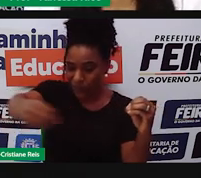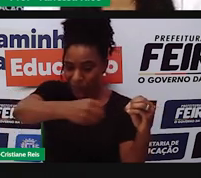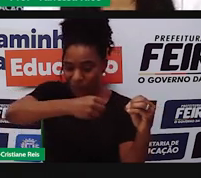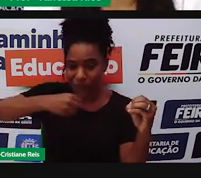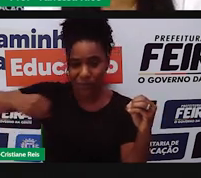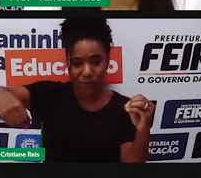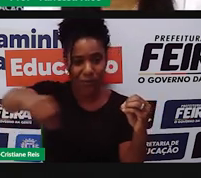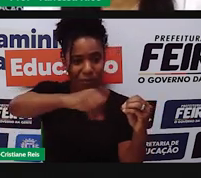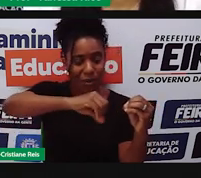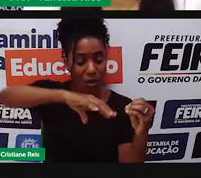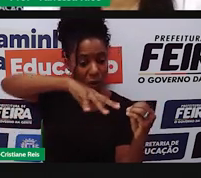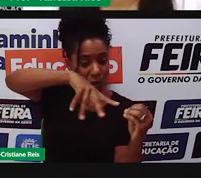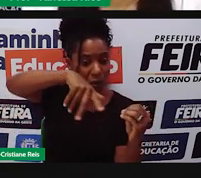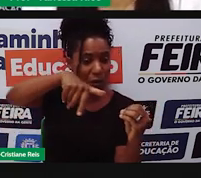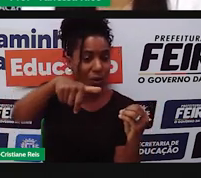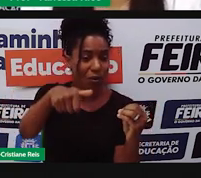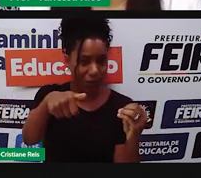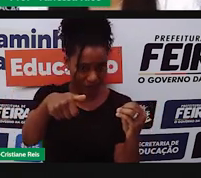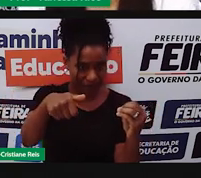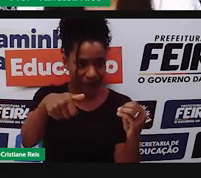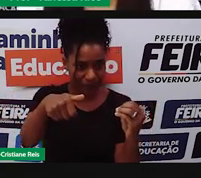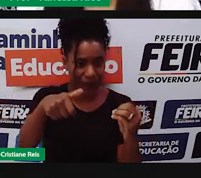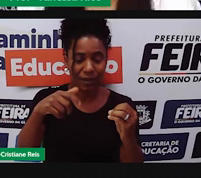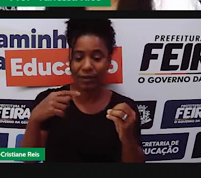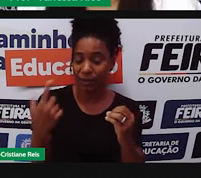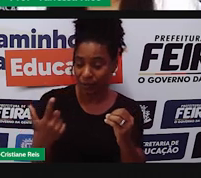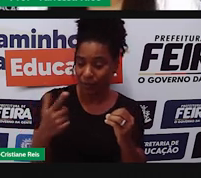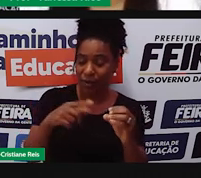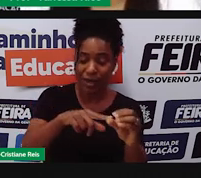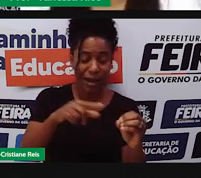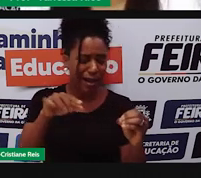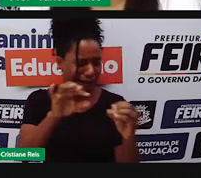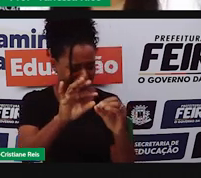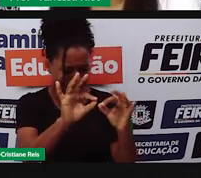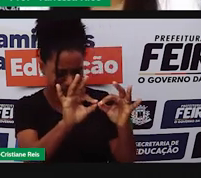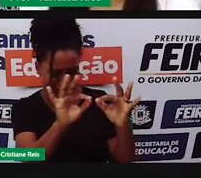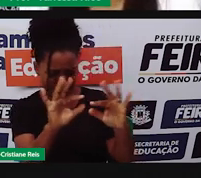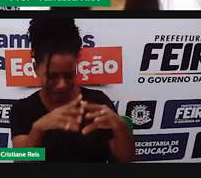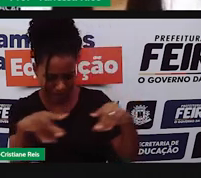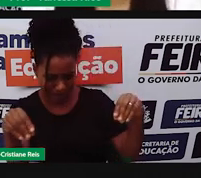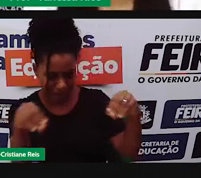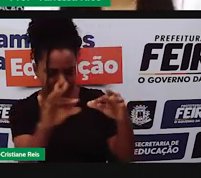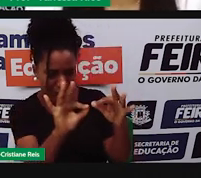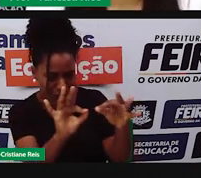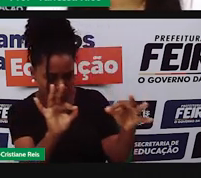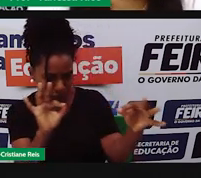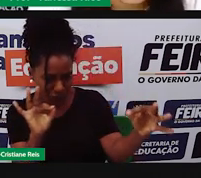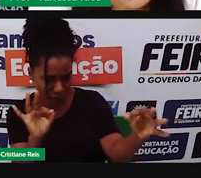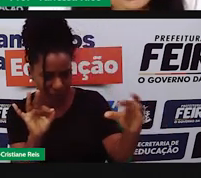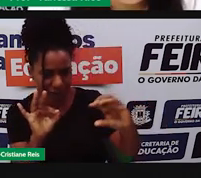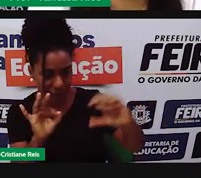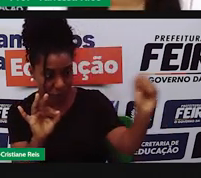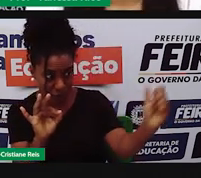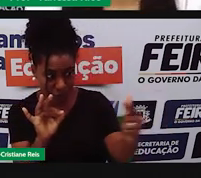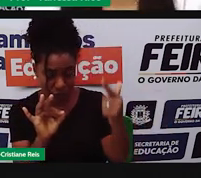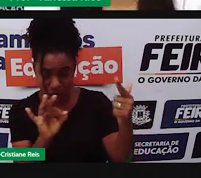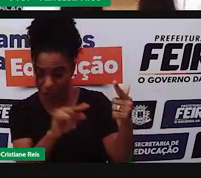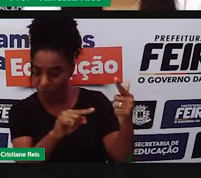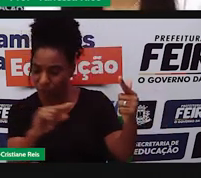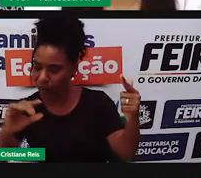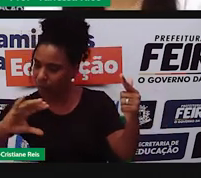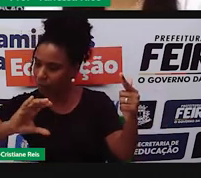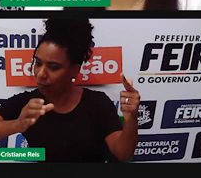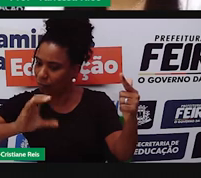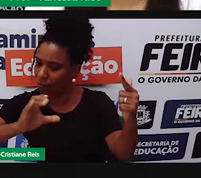dessa posição, onde a gente não está nem próximo, nem muito próximo, nem também muito distante,